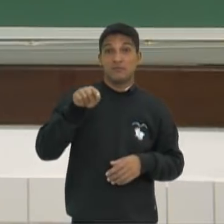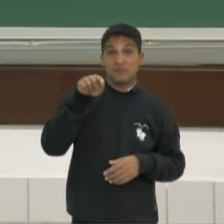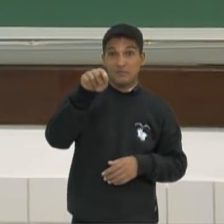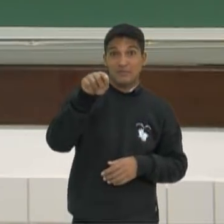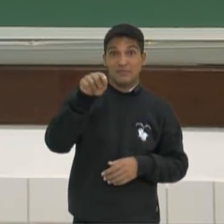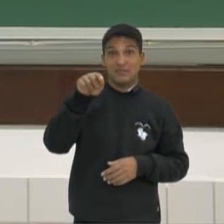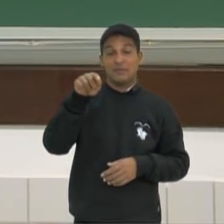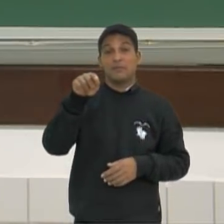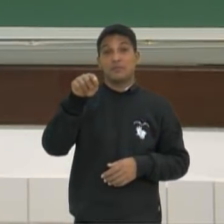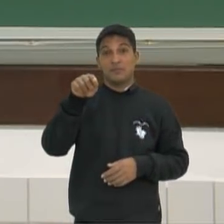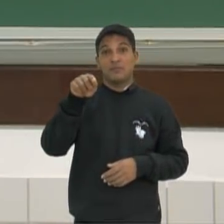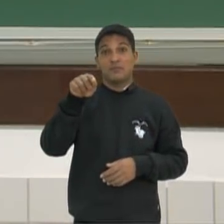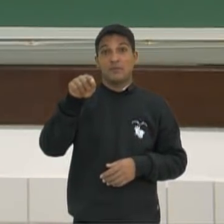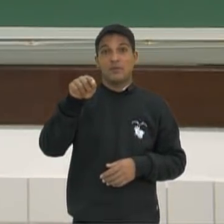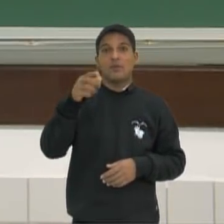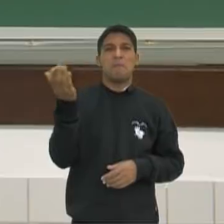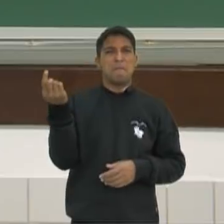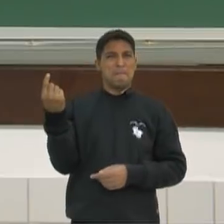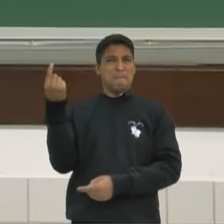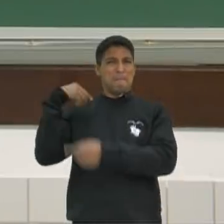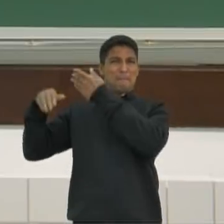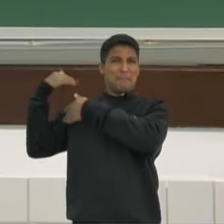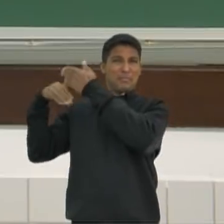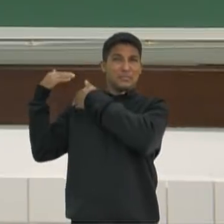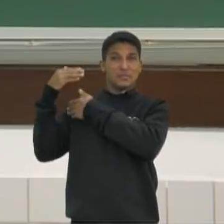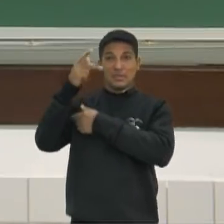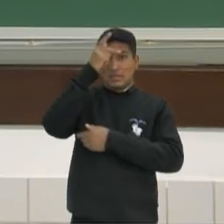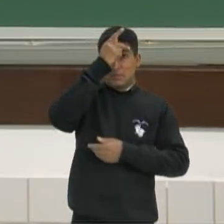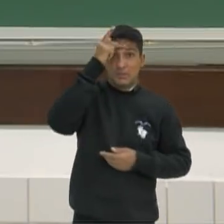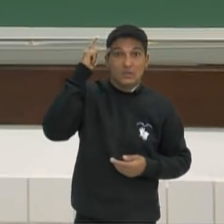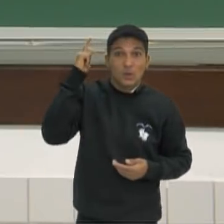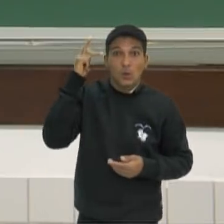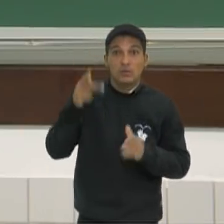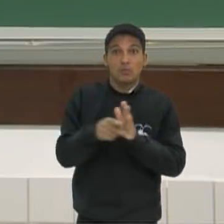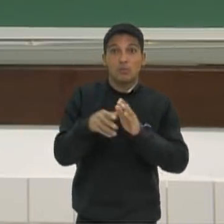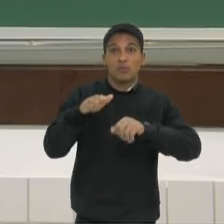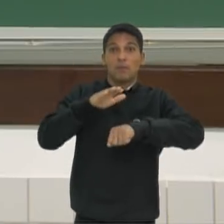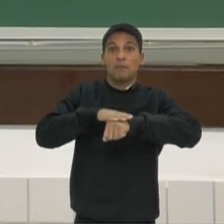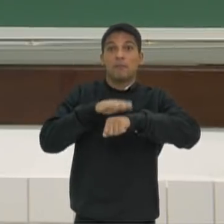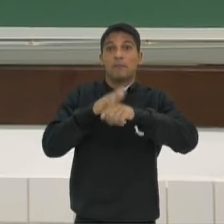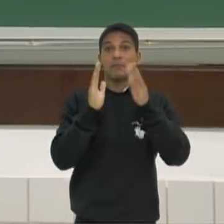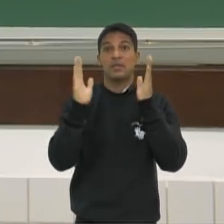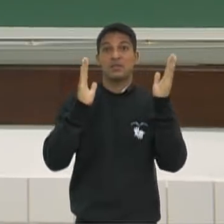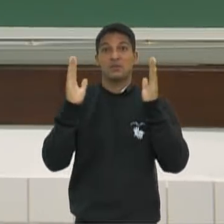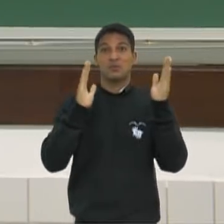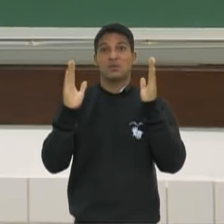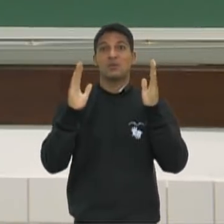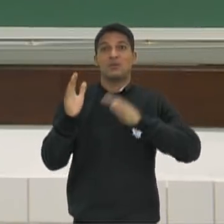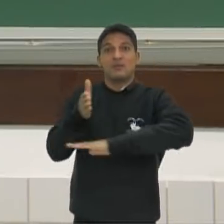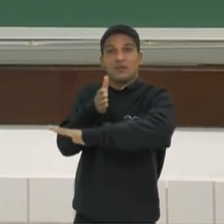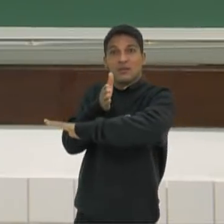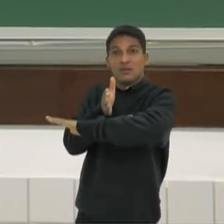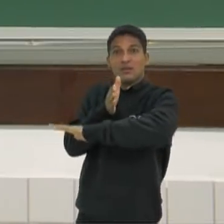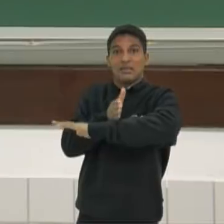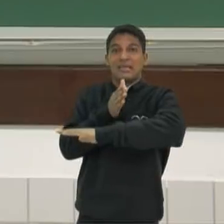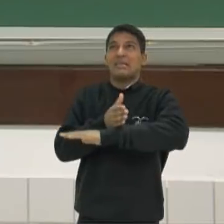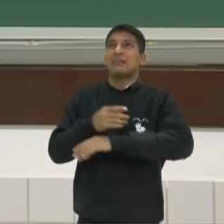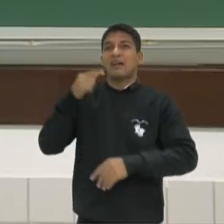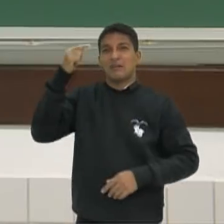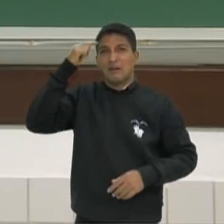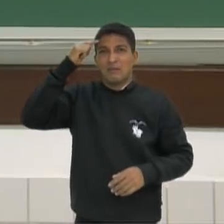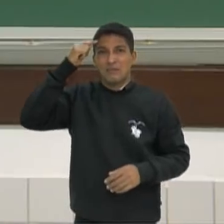assim que as pessoas durante a Idade Média acabavam tentando carregar